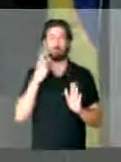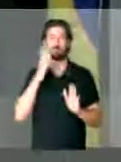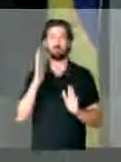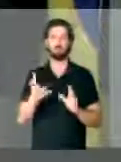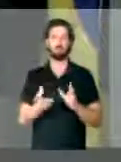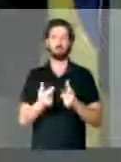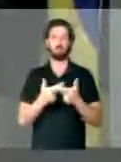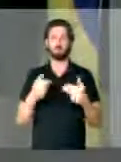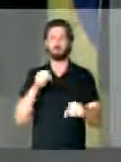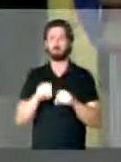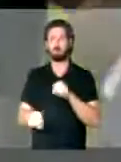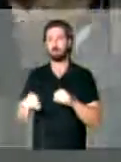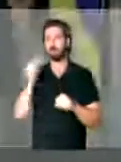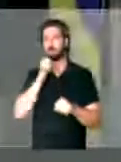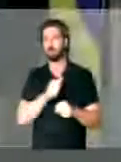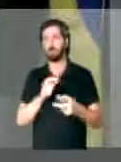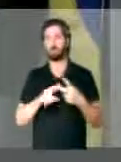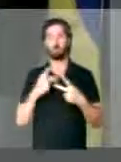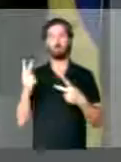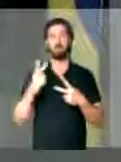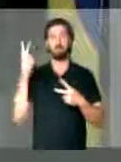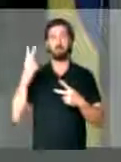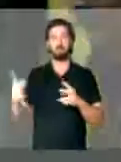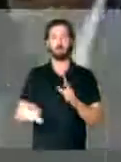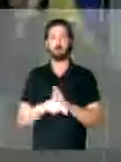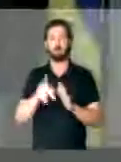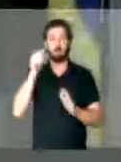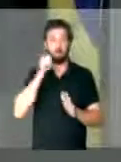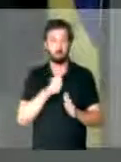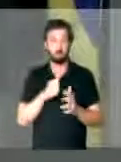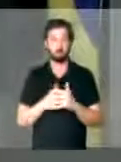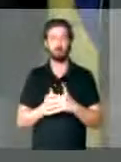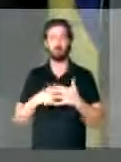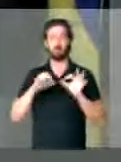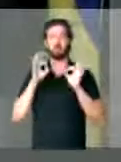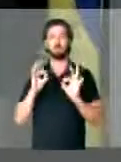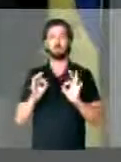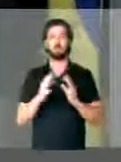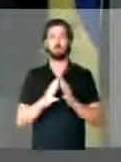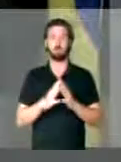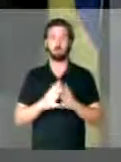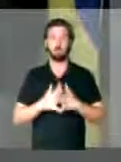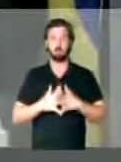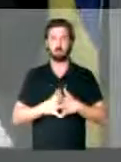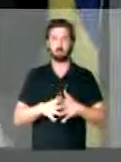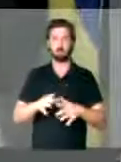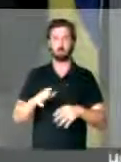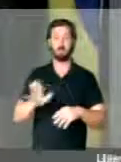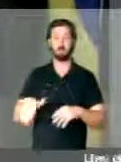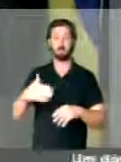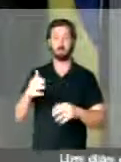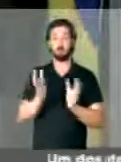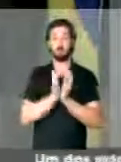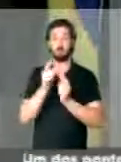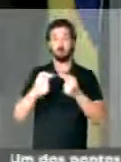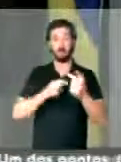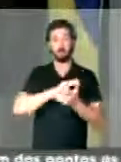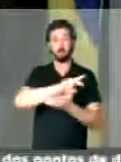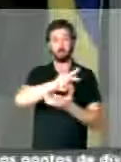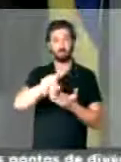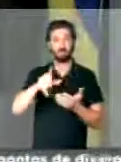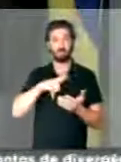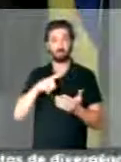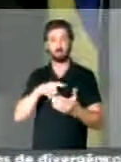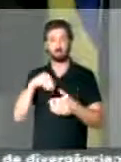em feminicídio, falamos muito em valorização da mulher, e tenho certeza que nos diferentes partidos que